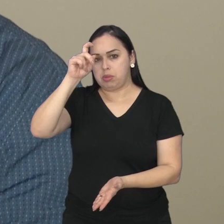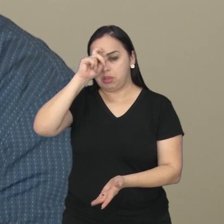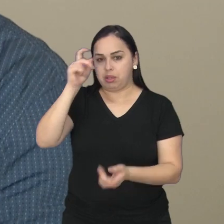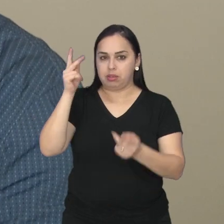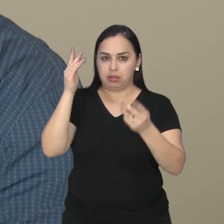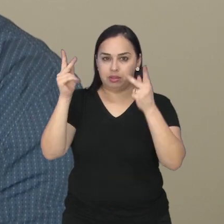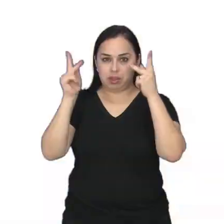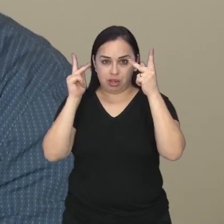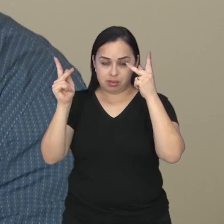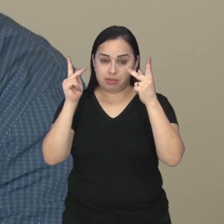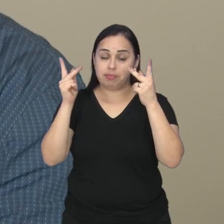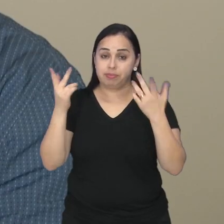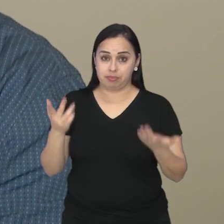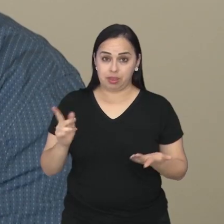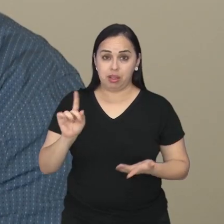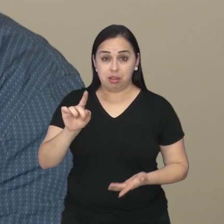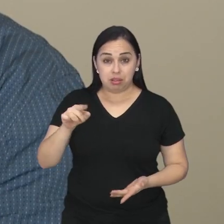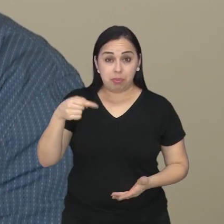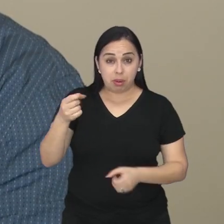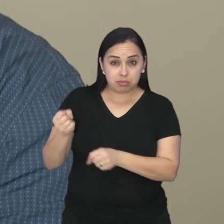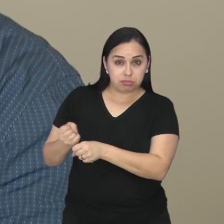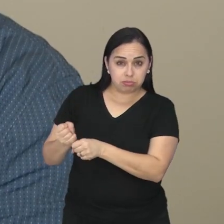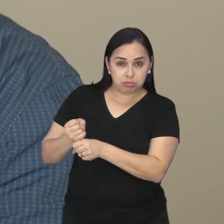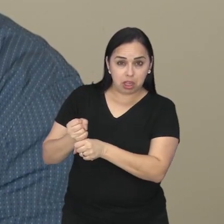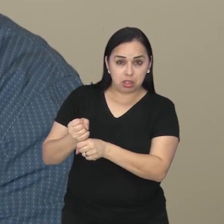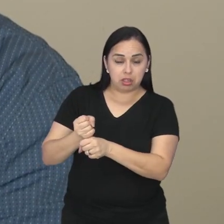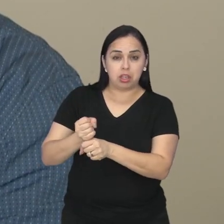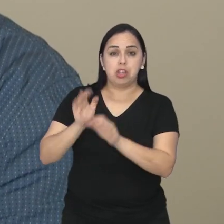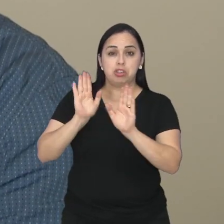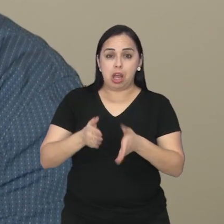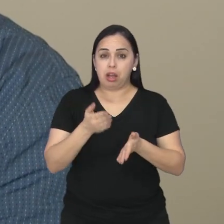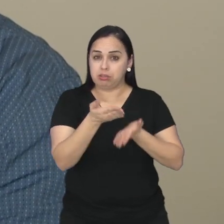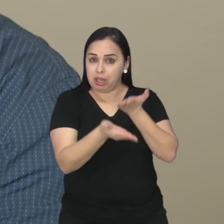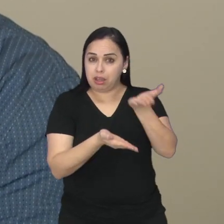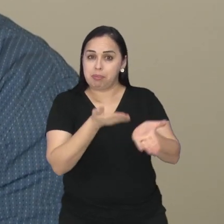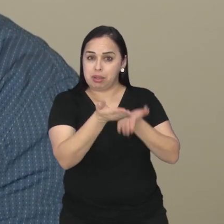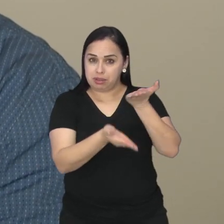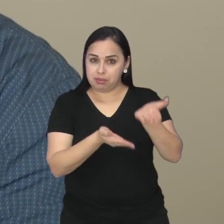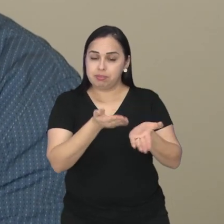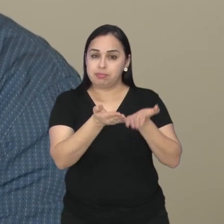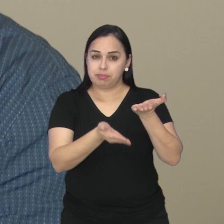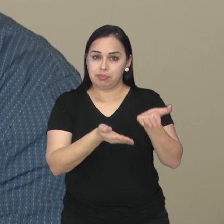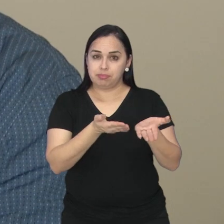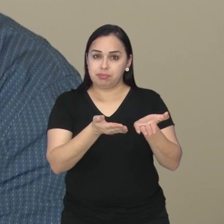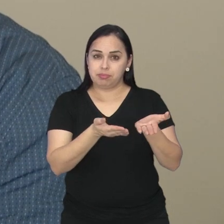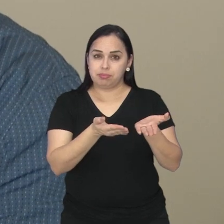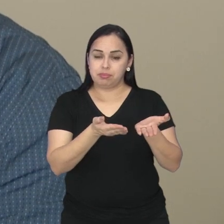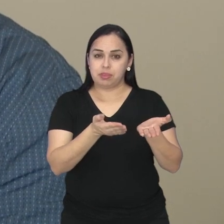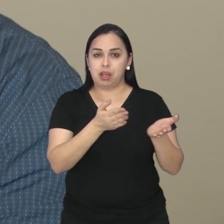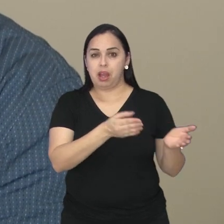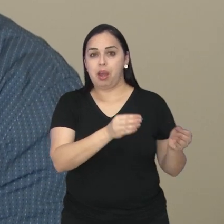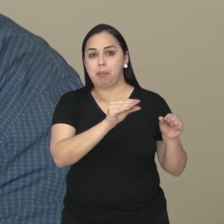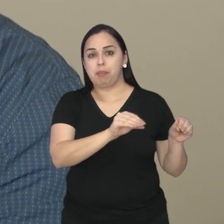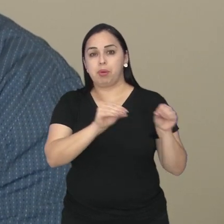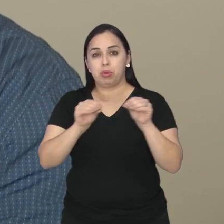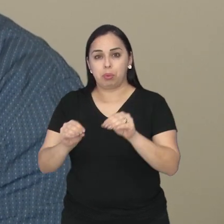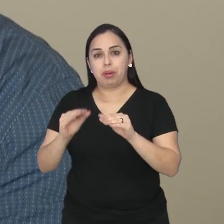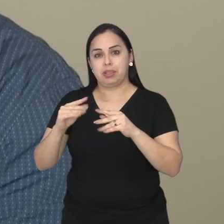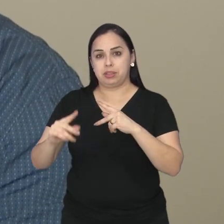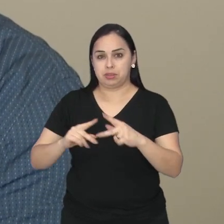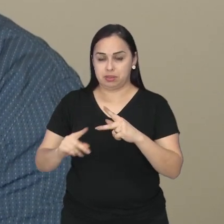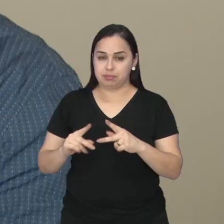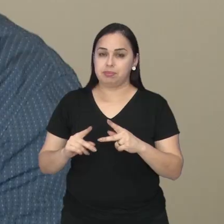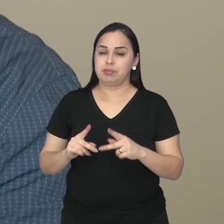em Teresina. Depois de alguns anos que ele estava fazendo tratamento lá, né, eu vim com ele aqui para São José